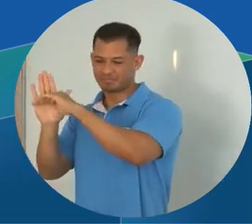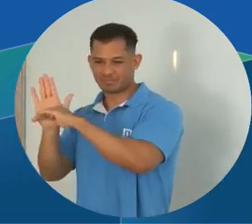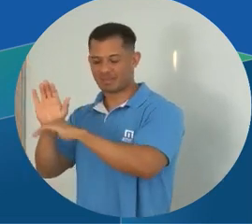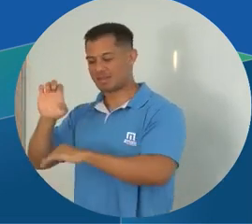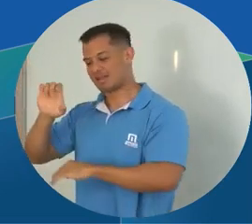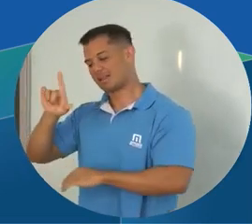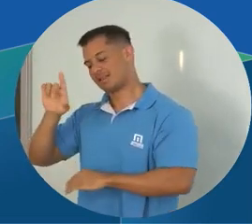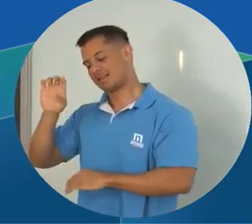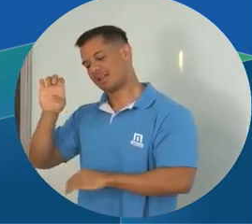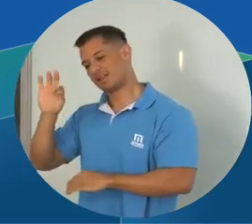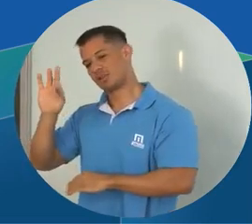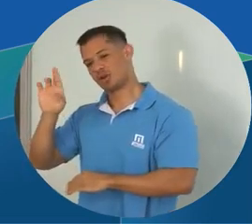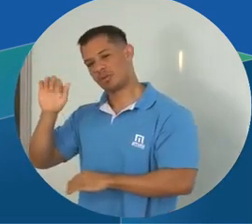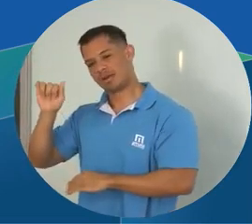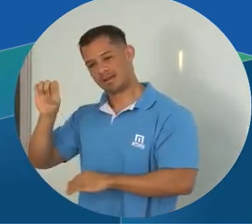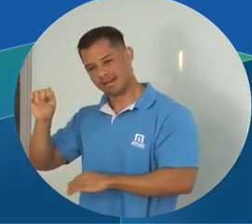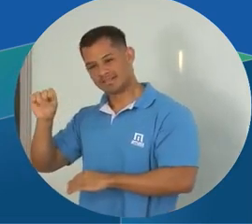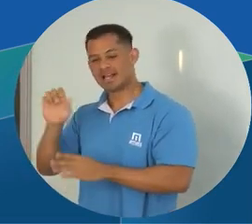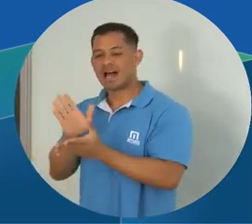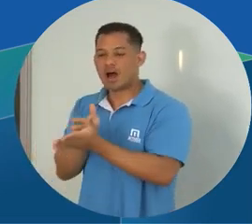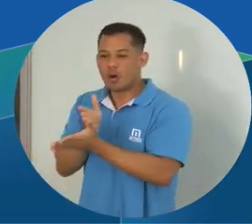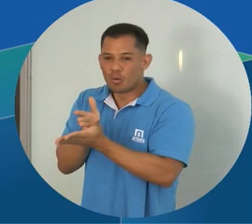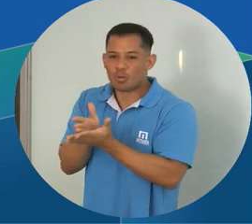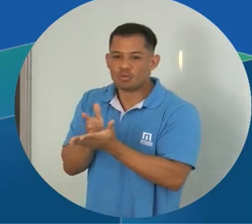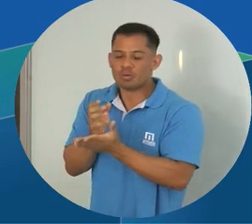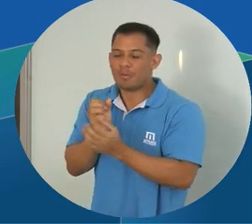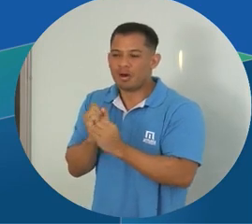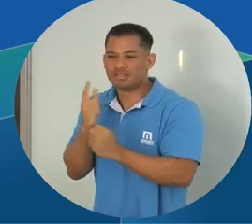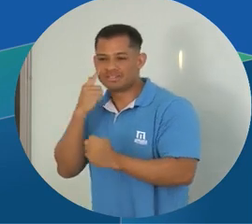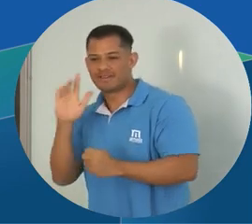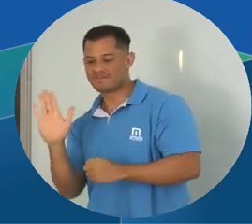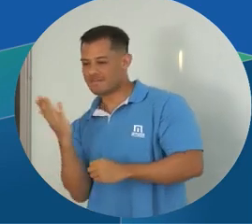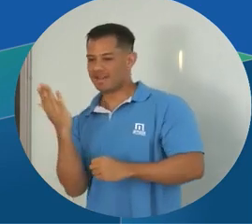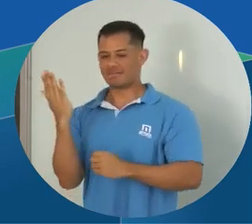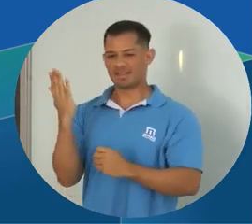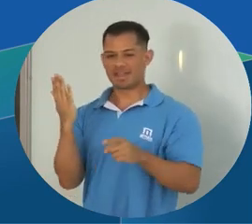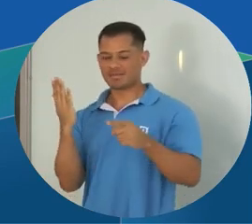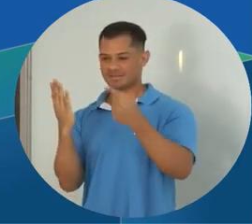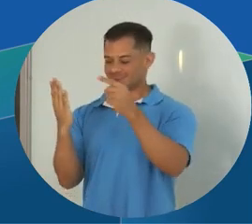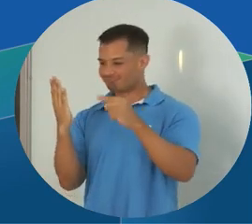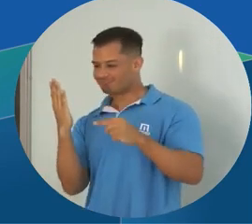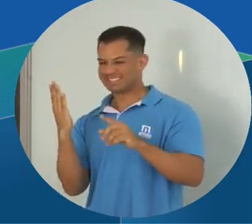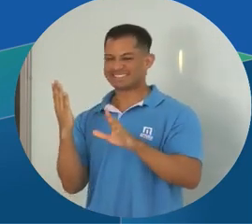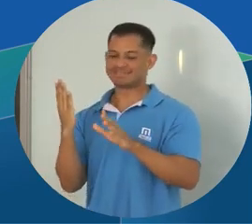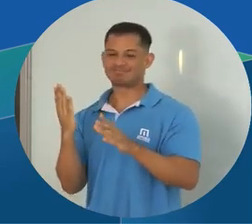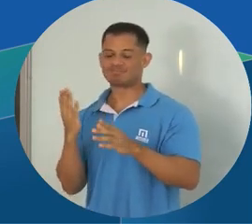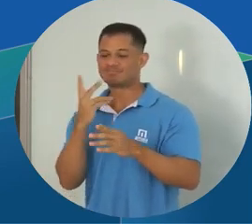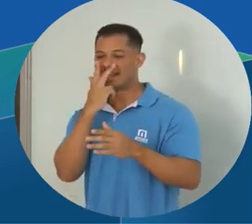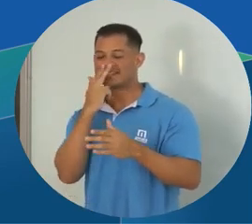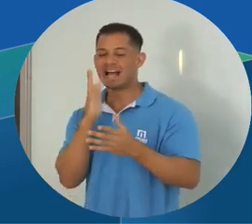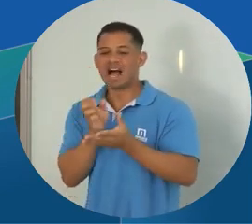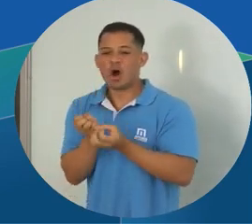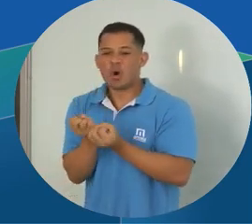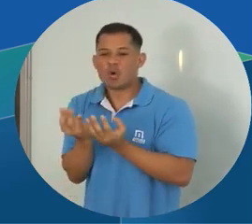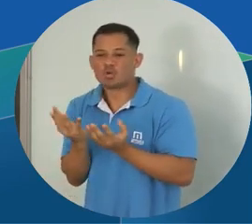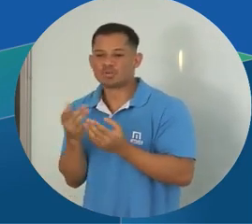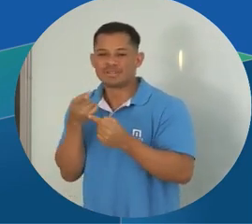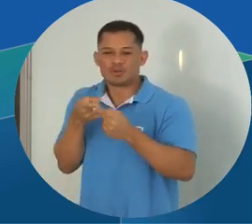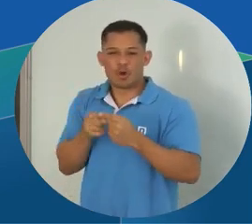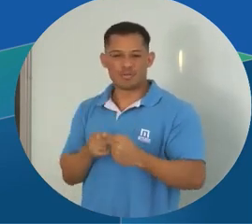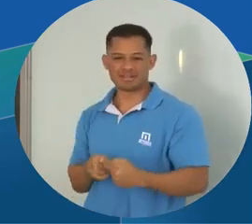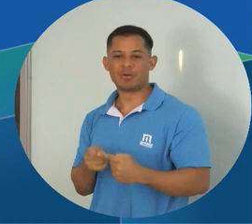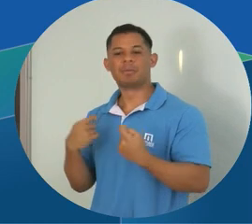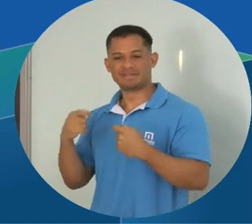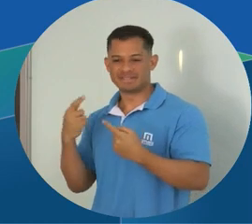dos fatores pode não estar cumprindo e se faz necessário a intervenção. Então, além